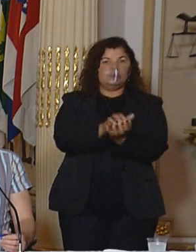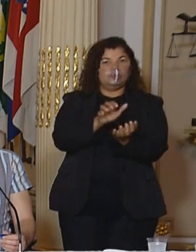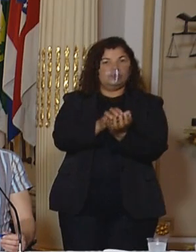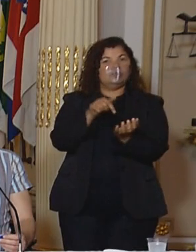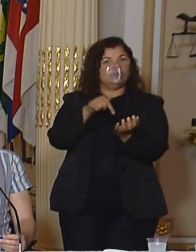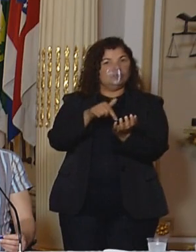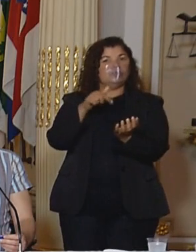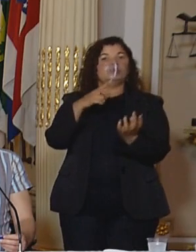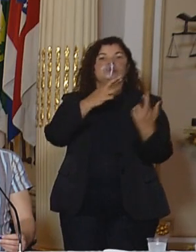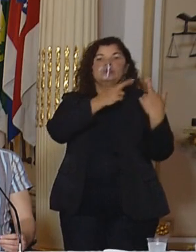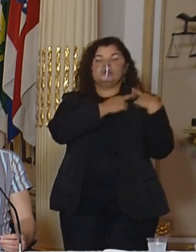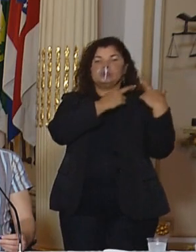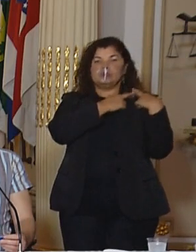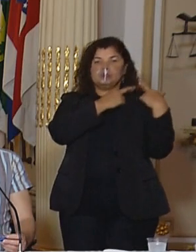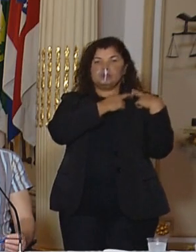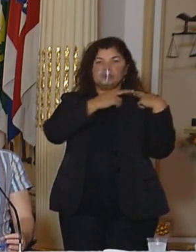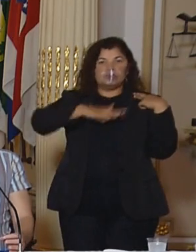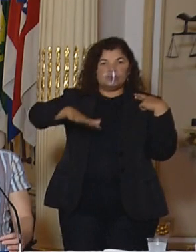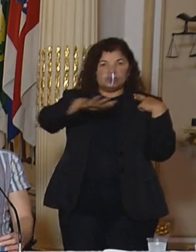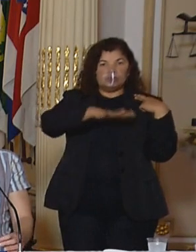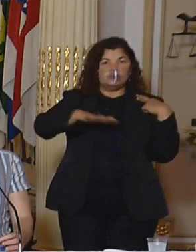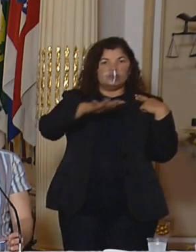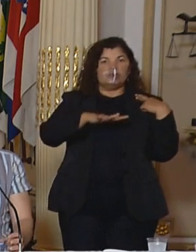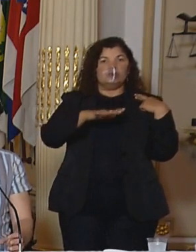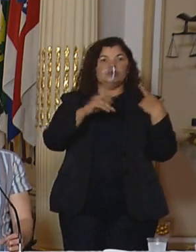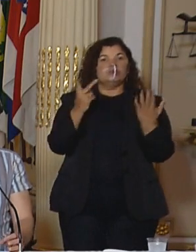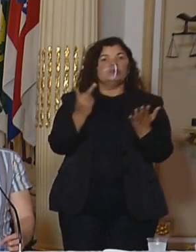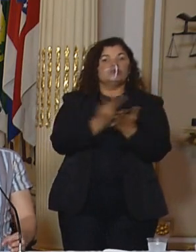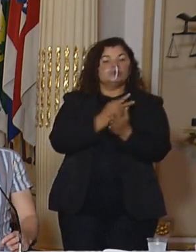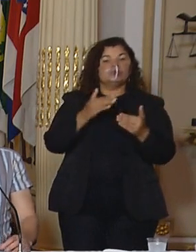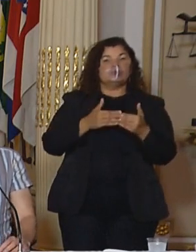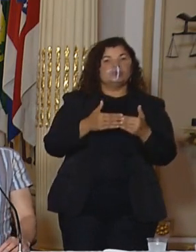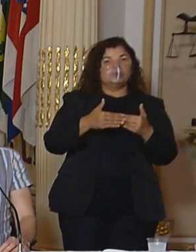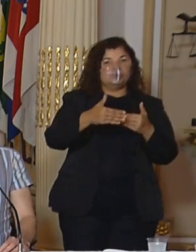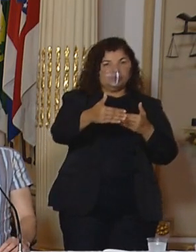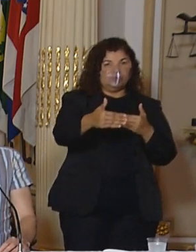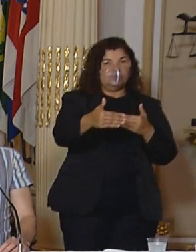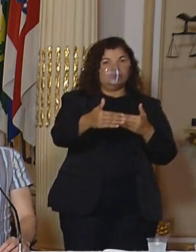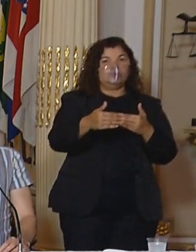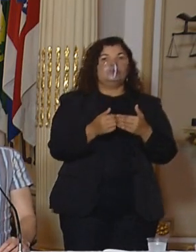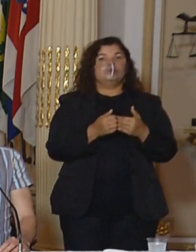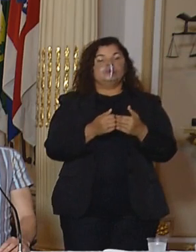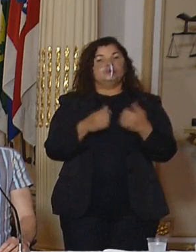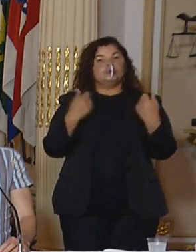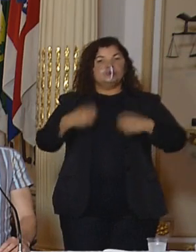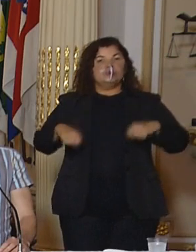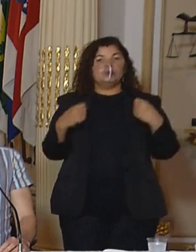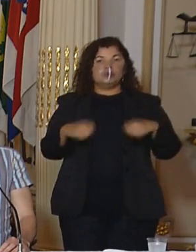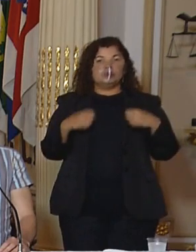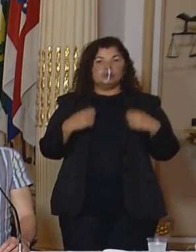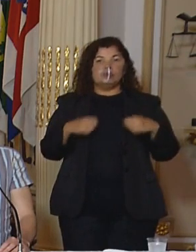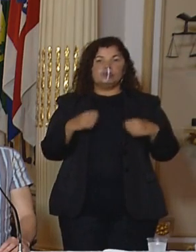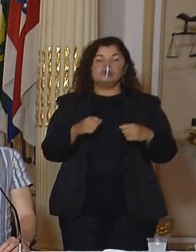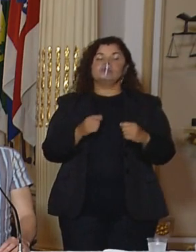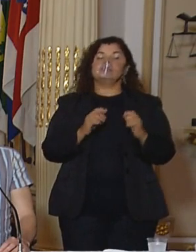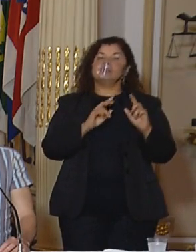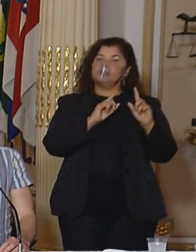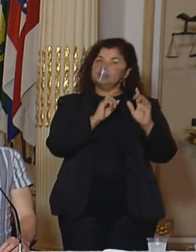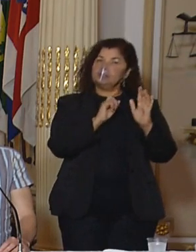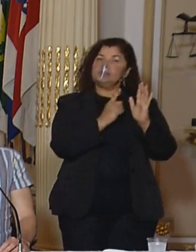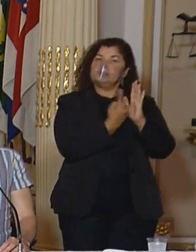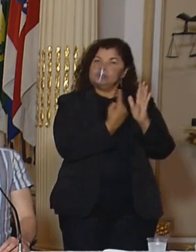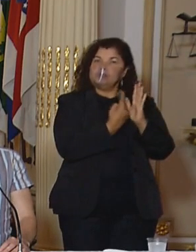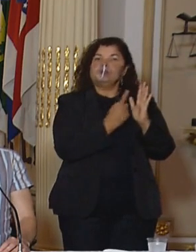papel relevantíssimo para o que ocorrerá nos próximos dias. Precisamos manter o isolamento e